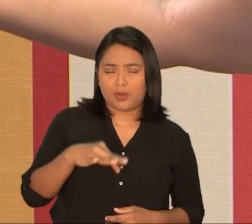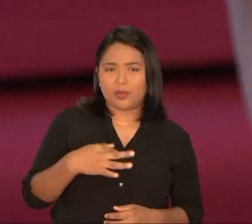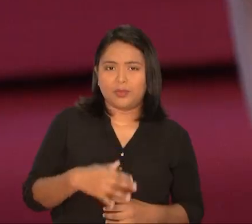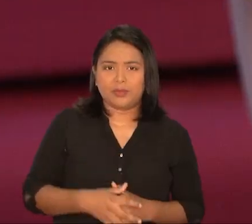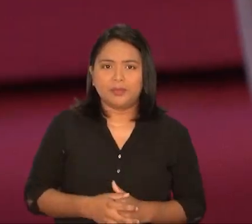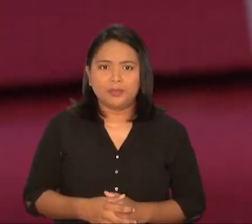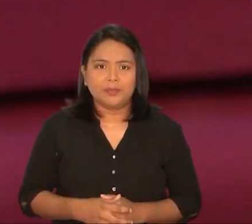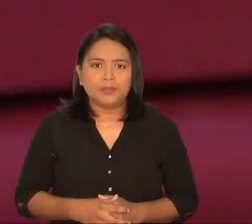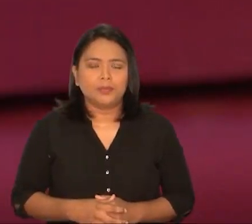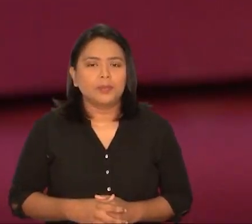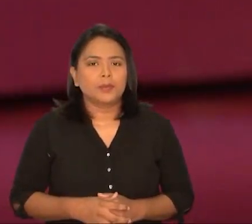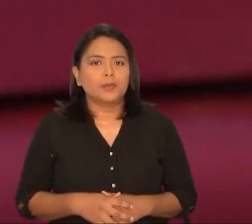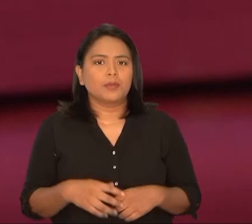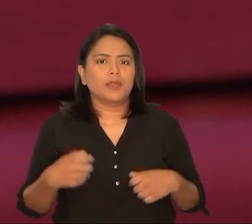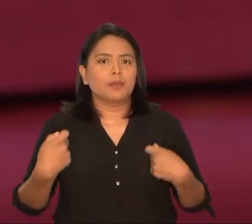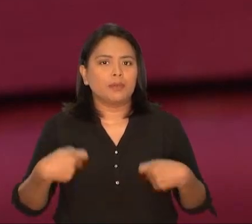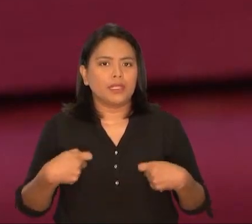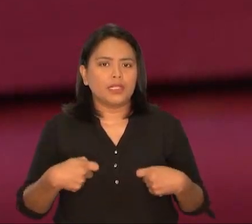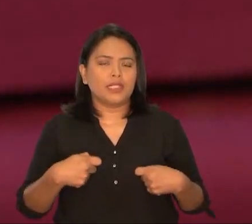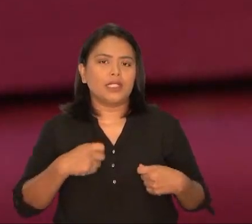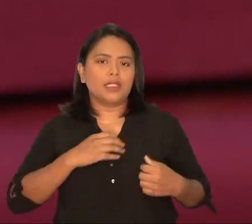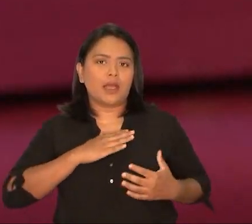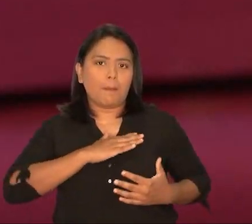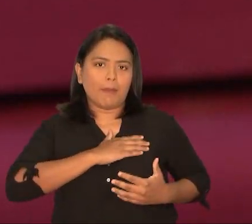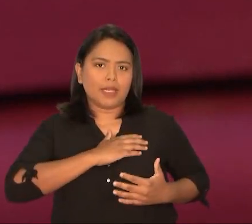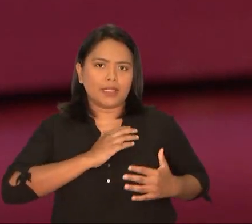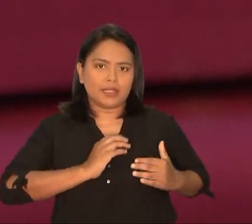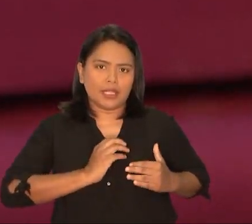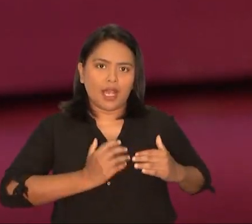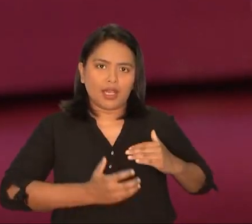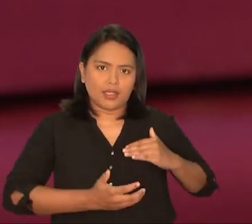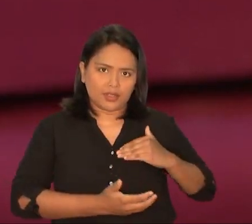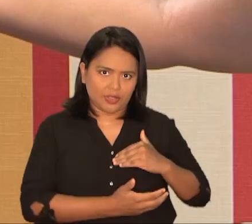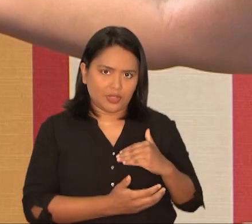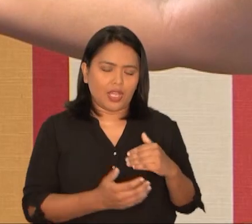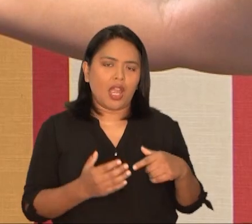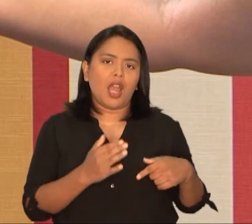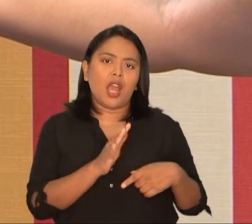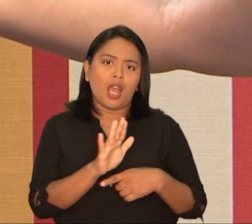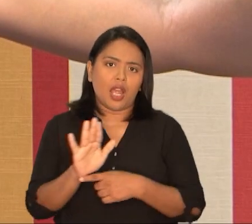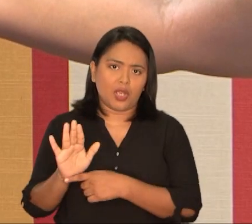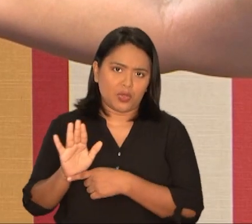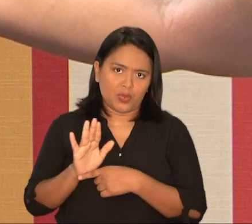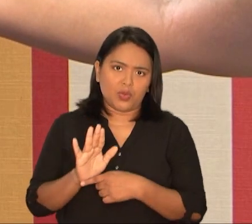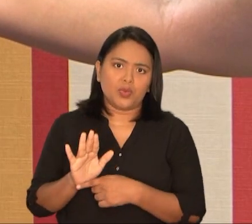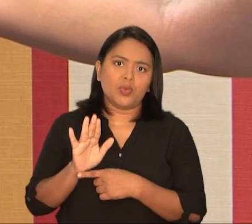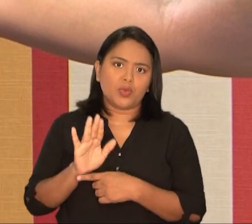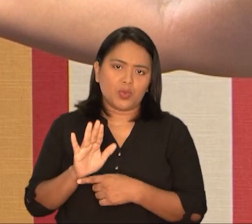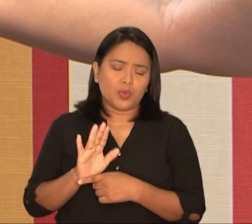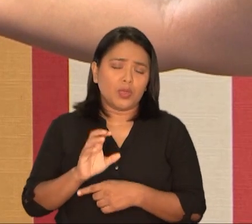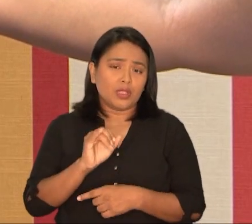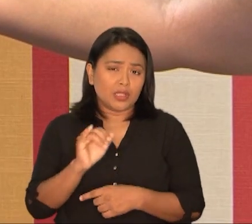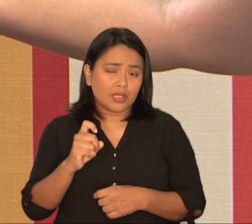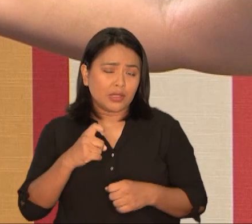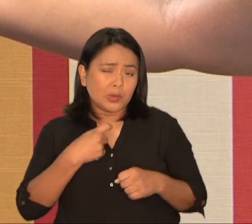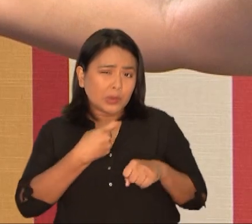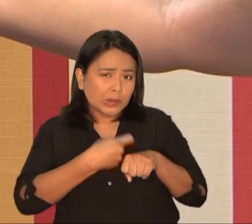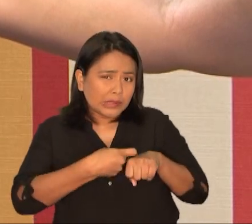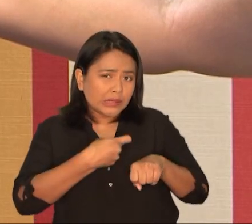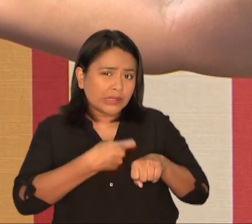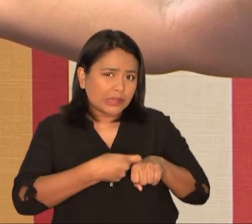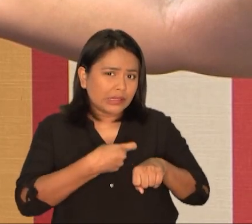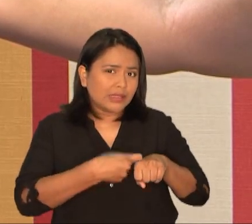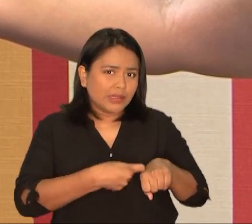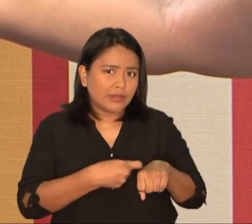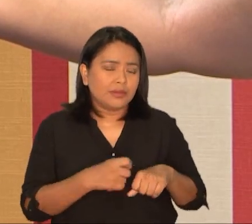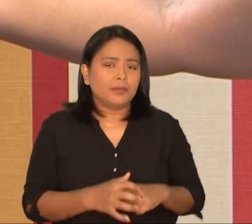processo. Então, as massagens na mama, que ao redor da areola, costumam ajudar muito quando essa mama está endurecida. E esse